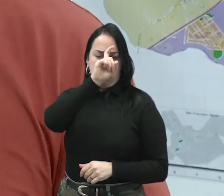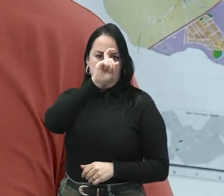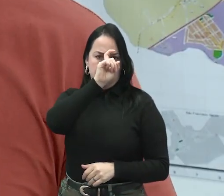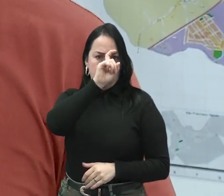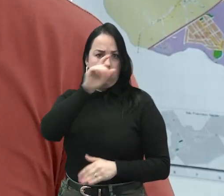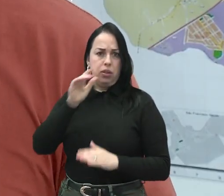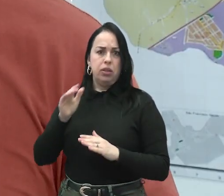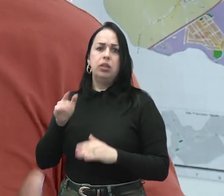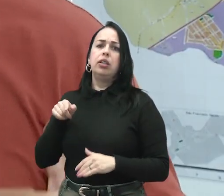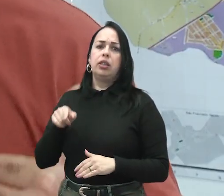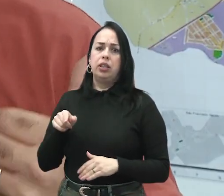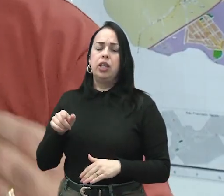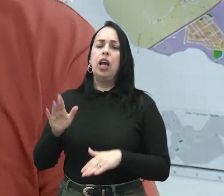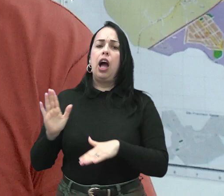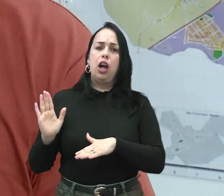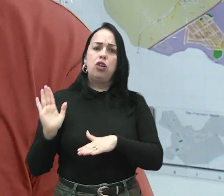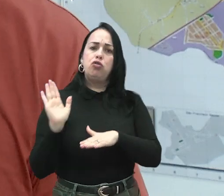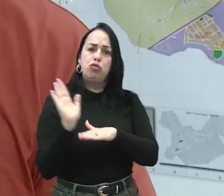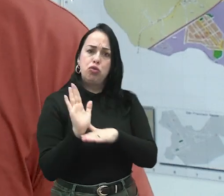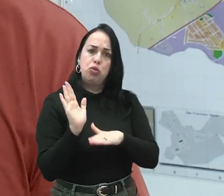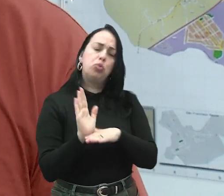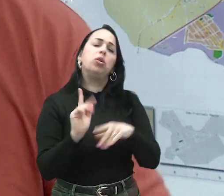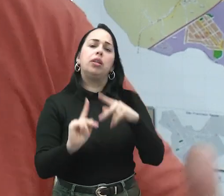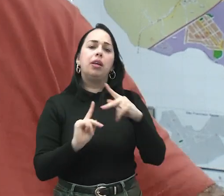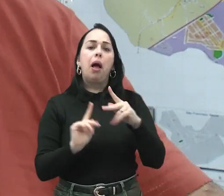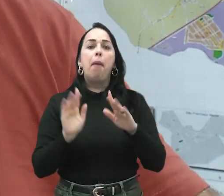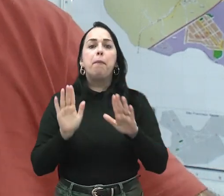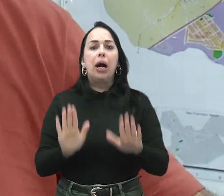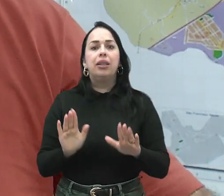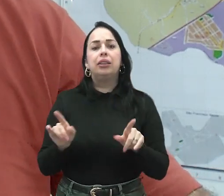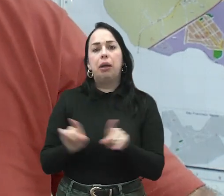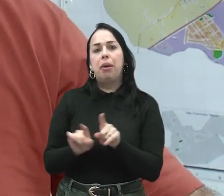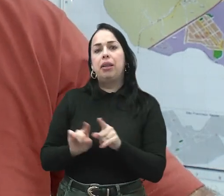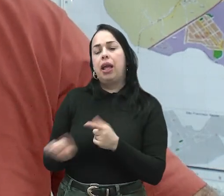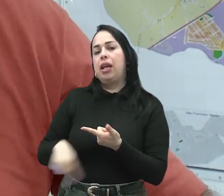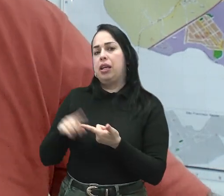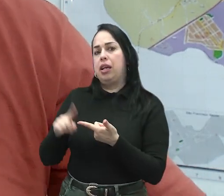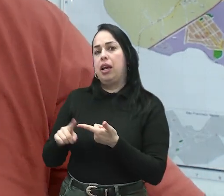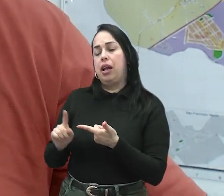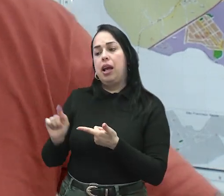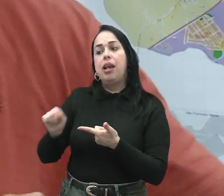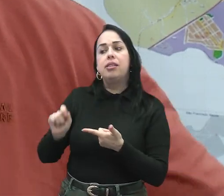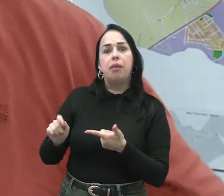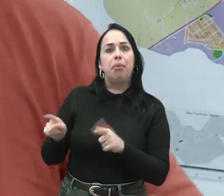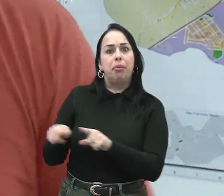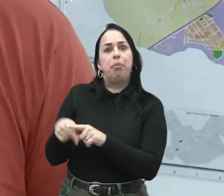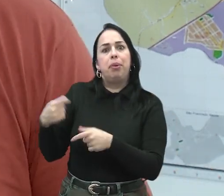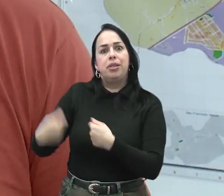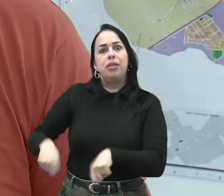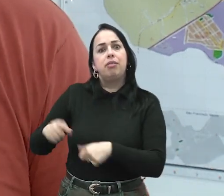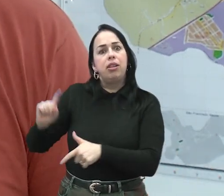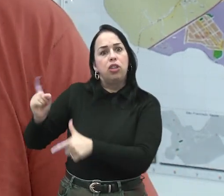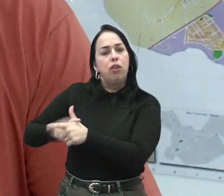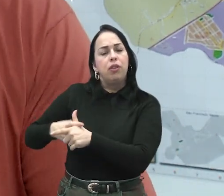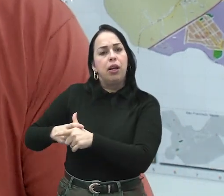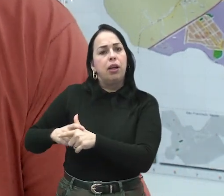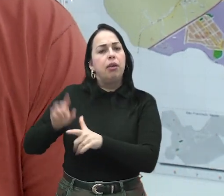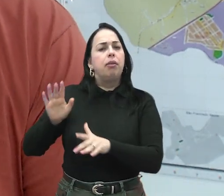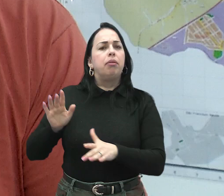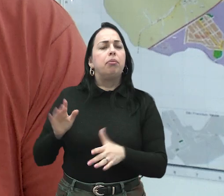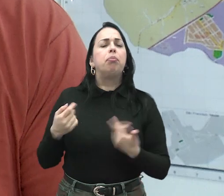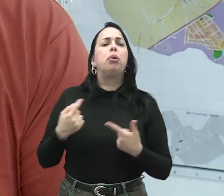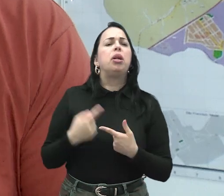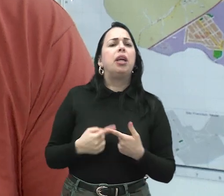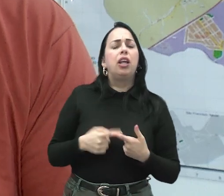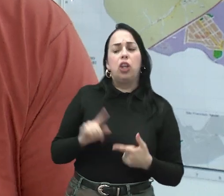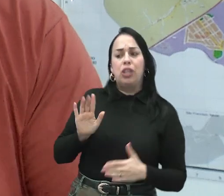referência, hospitais já prestam um grande serviço para o município, mas também eles têm o custo deles, e o custo deles com o município. Por que a gente